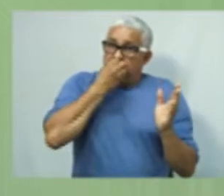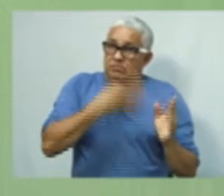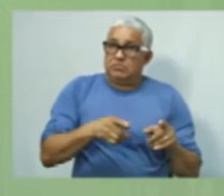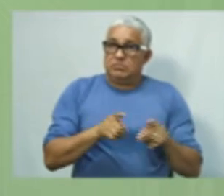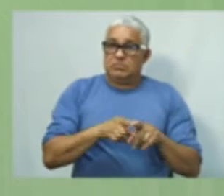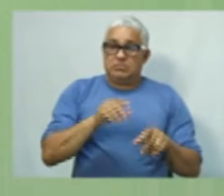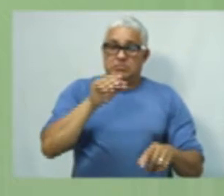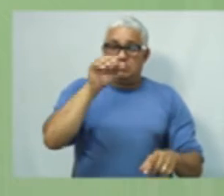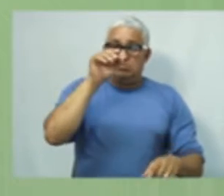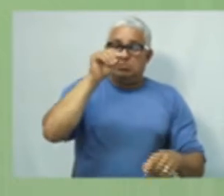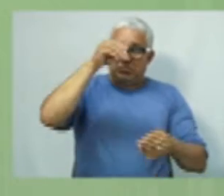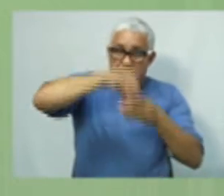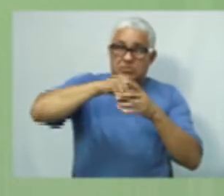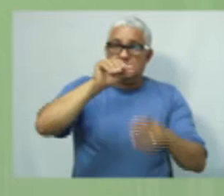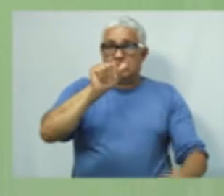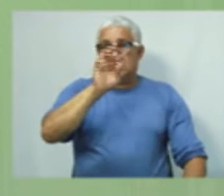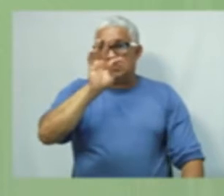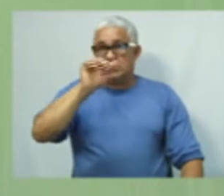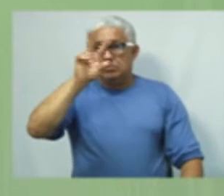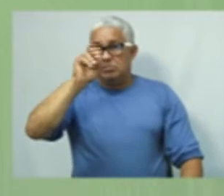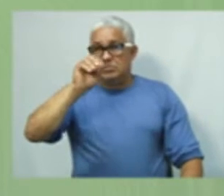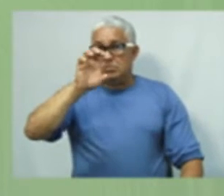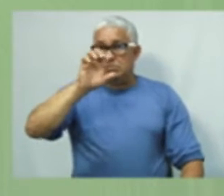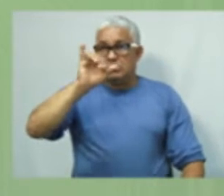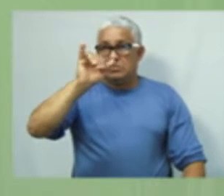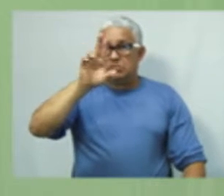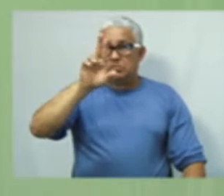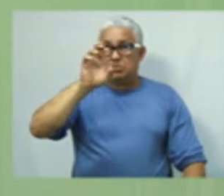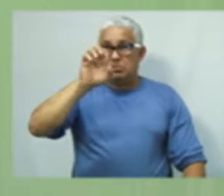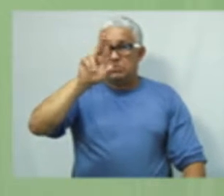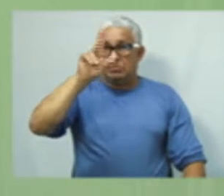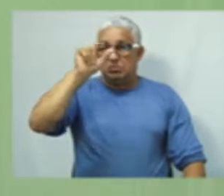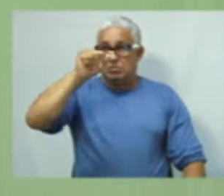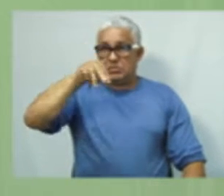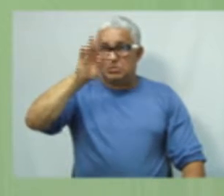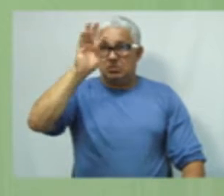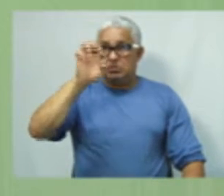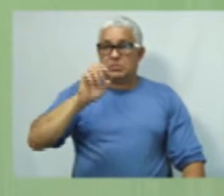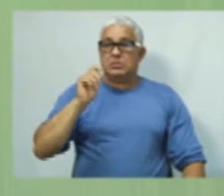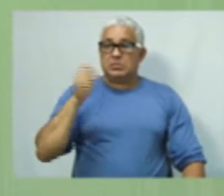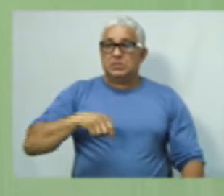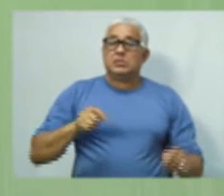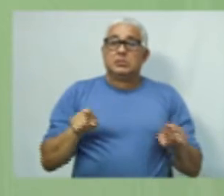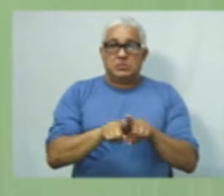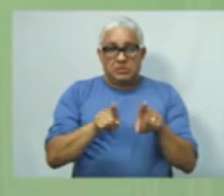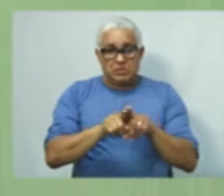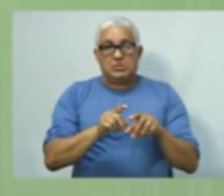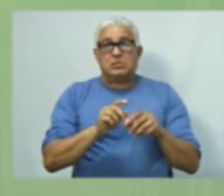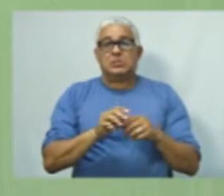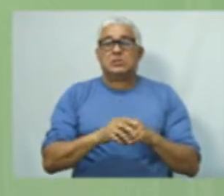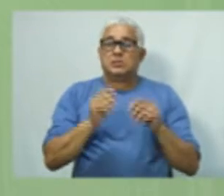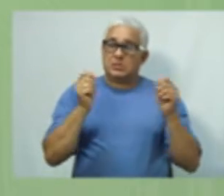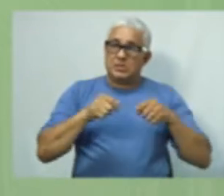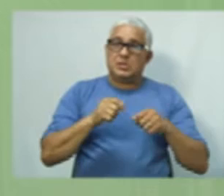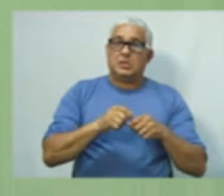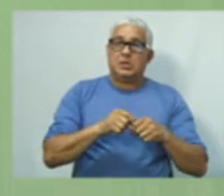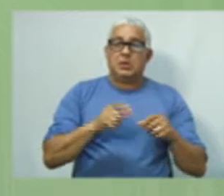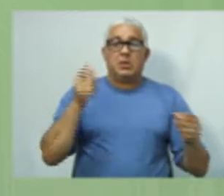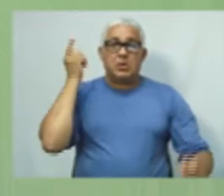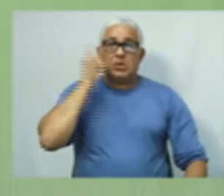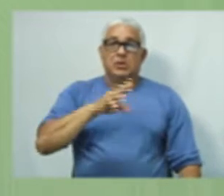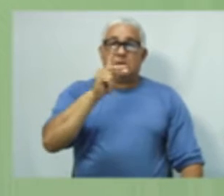ativos circulantes, e devem ser capazes de cobrir os seus passivos circulantes. Então, eles